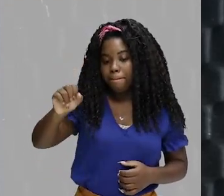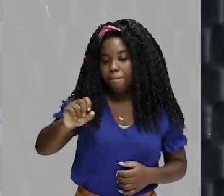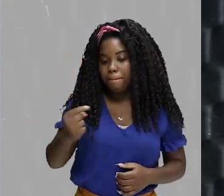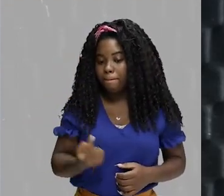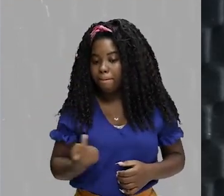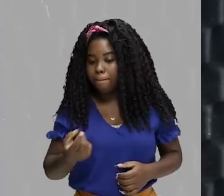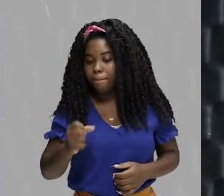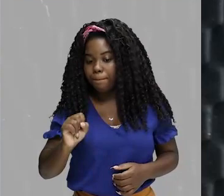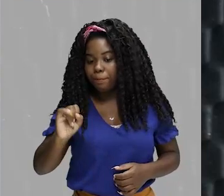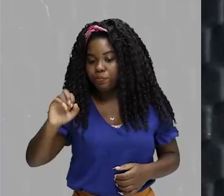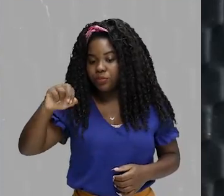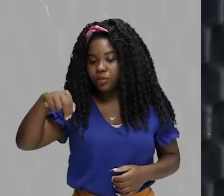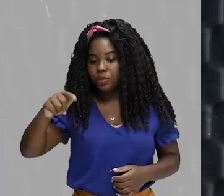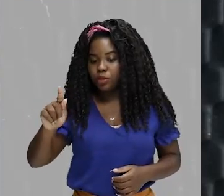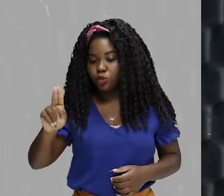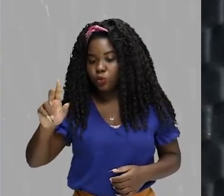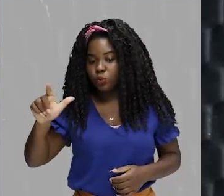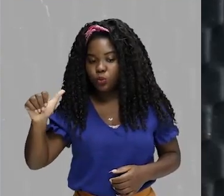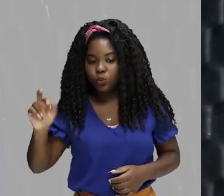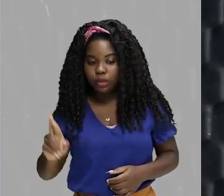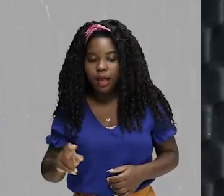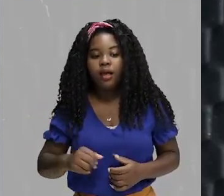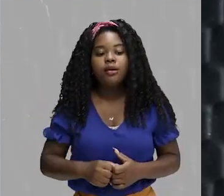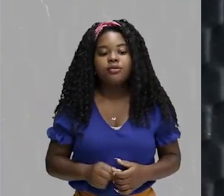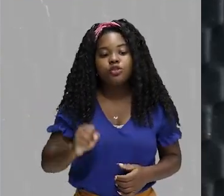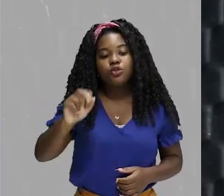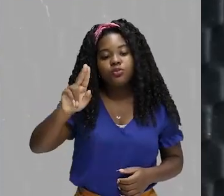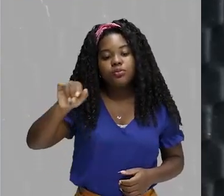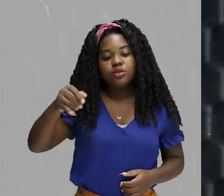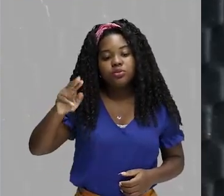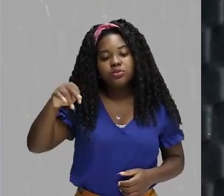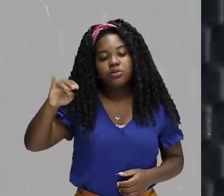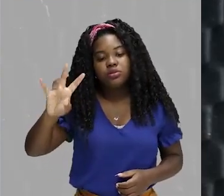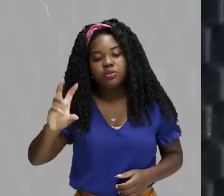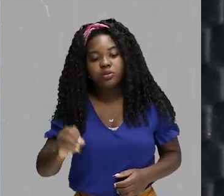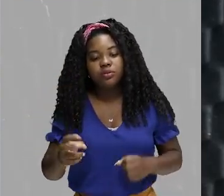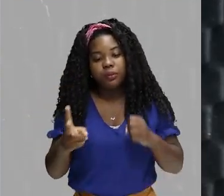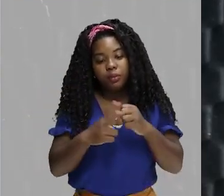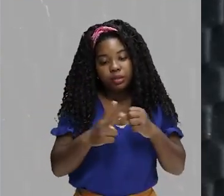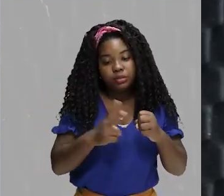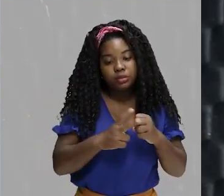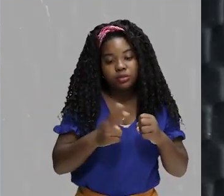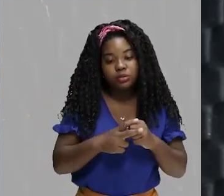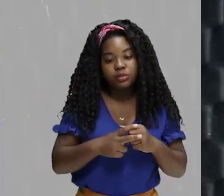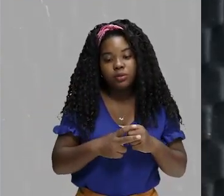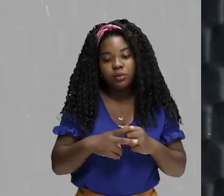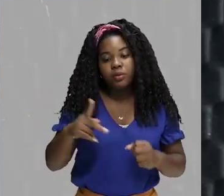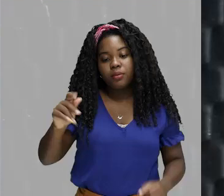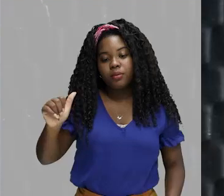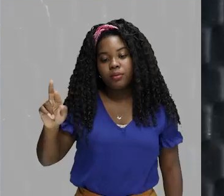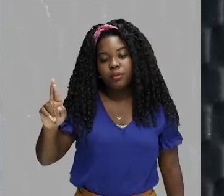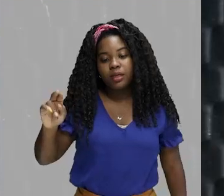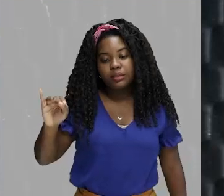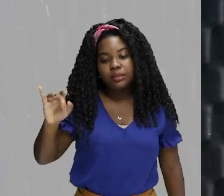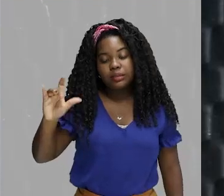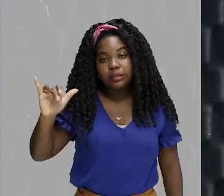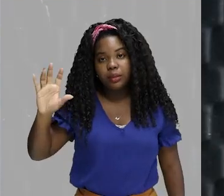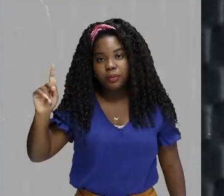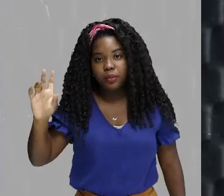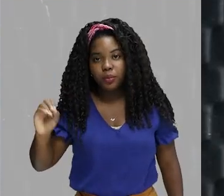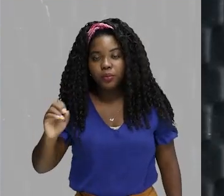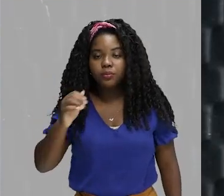singular, yo, no modo subjuntivo, mais o verbo meter com particípio, metido,